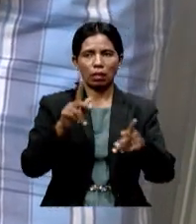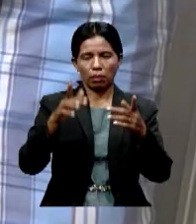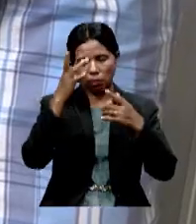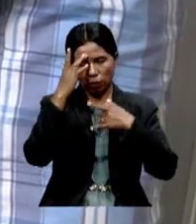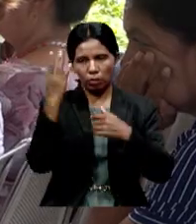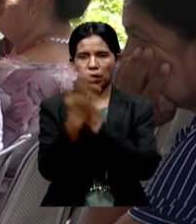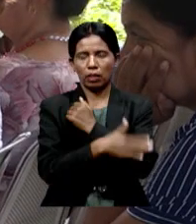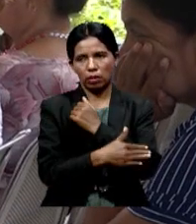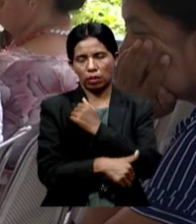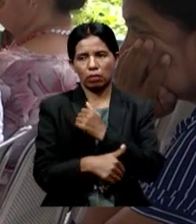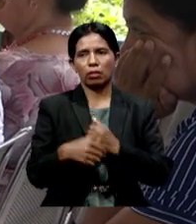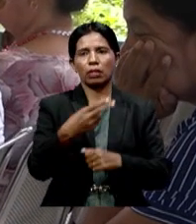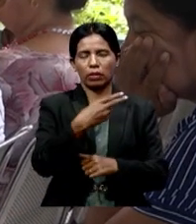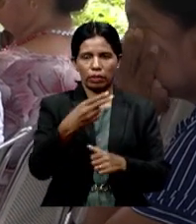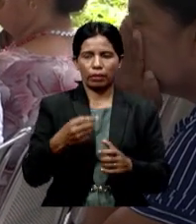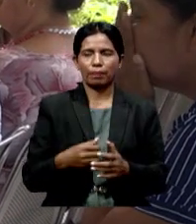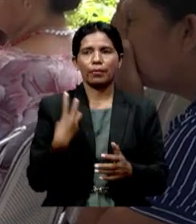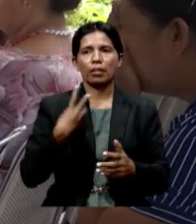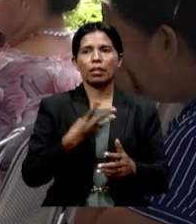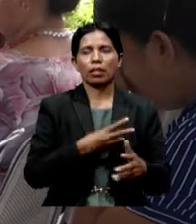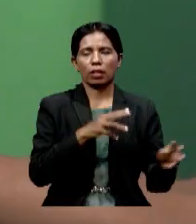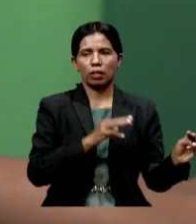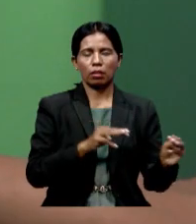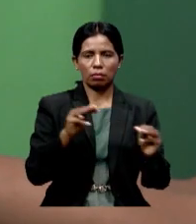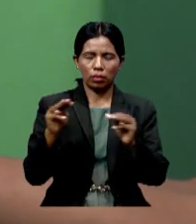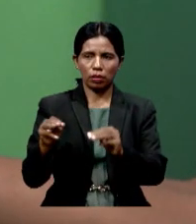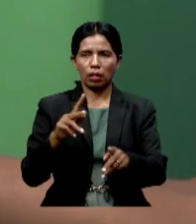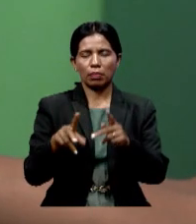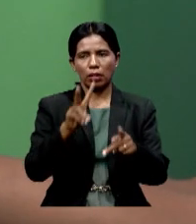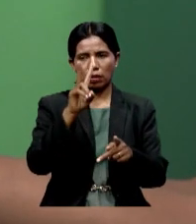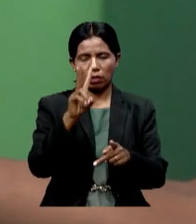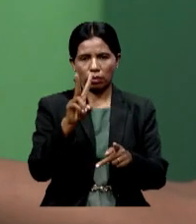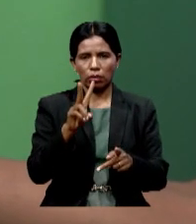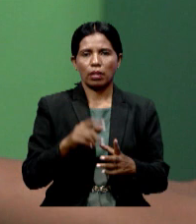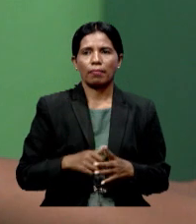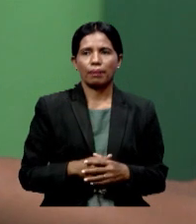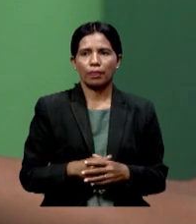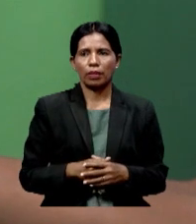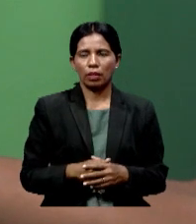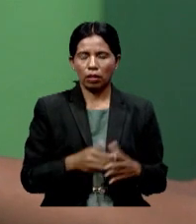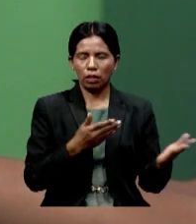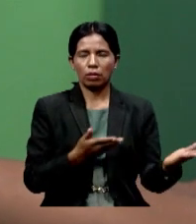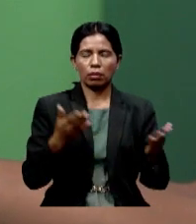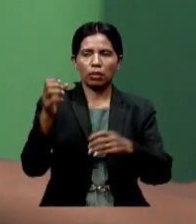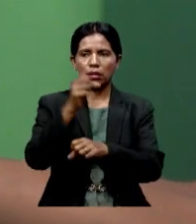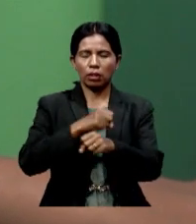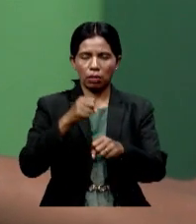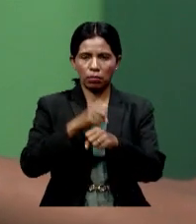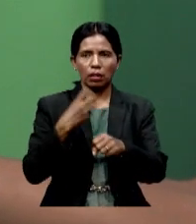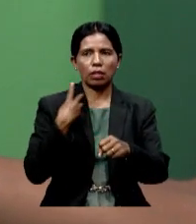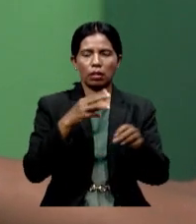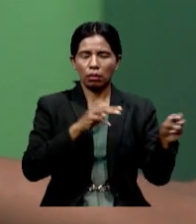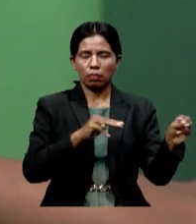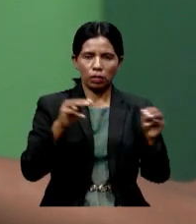libre. Ya ne ita muda na nain rua ne be maka transfer ba Singapura ita muda ba